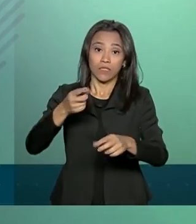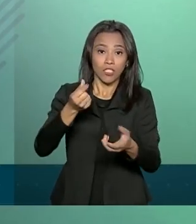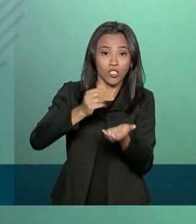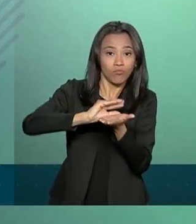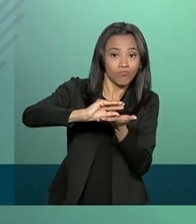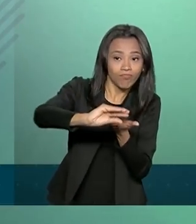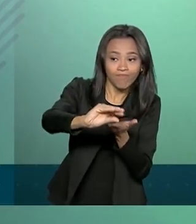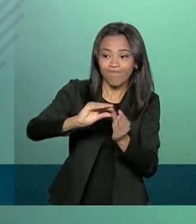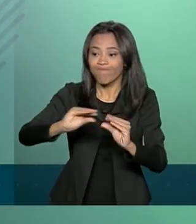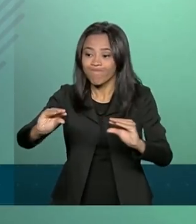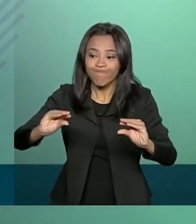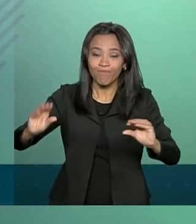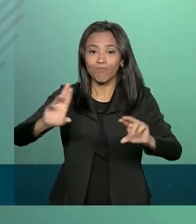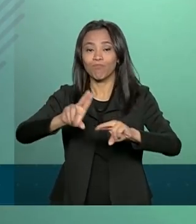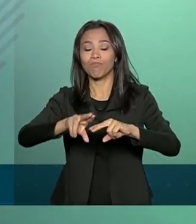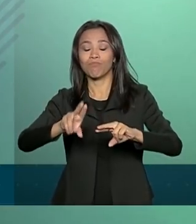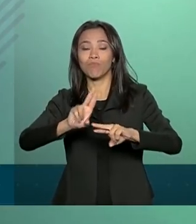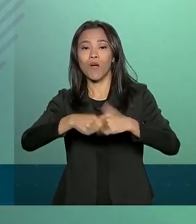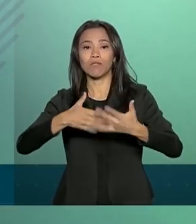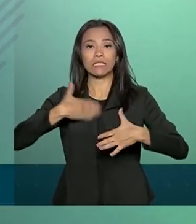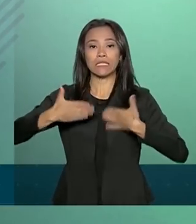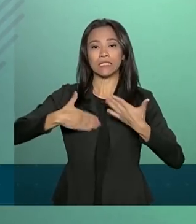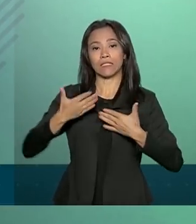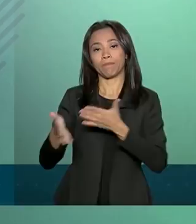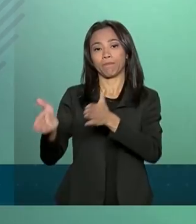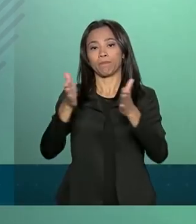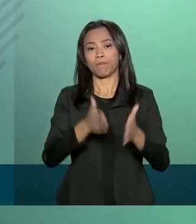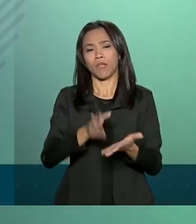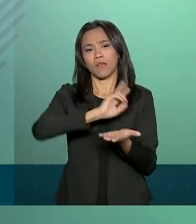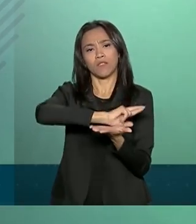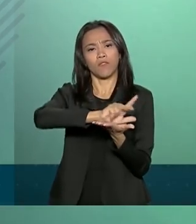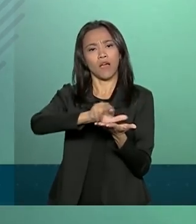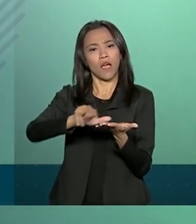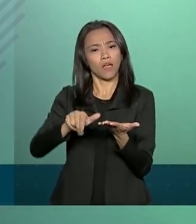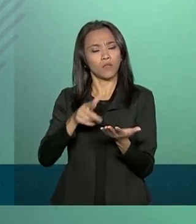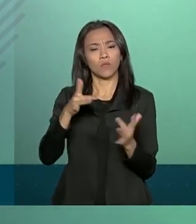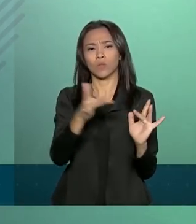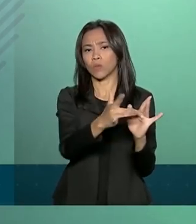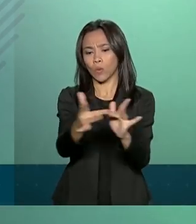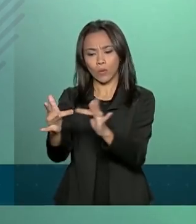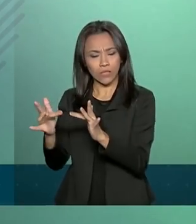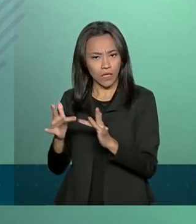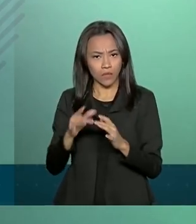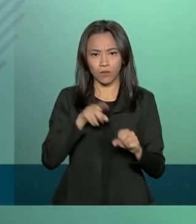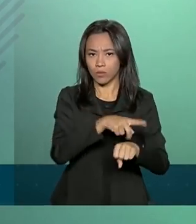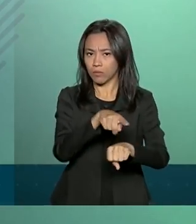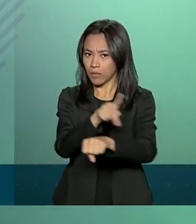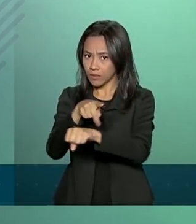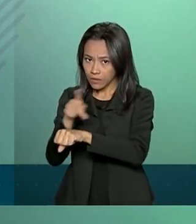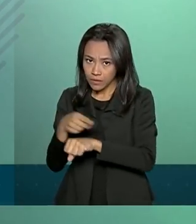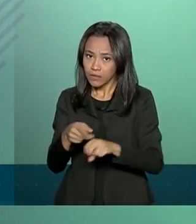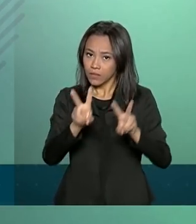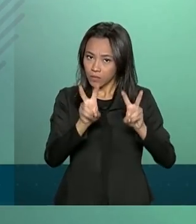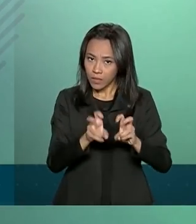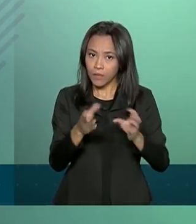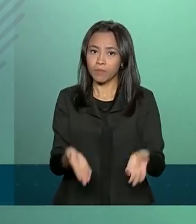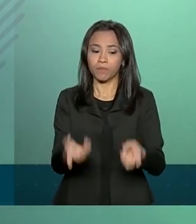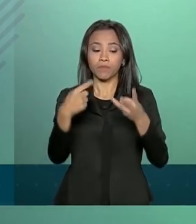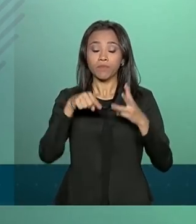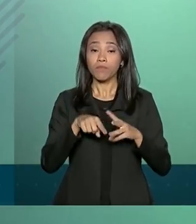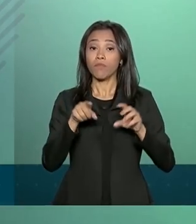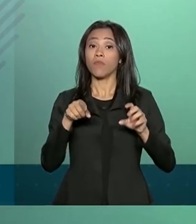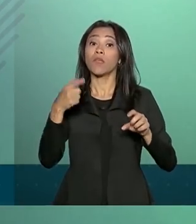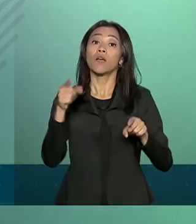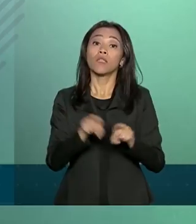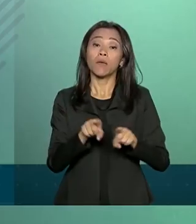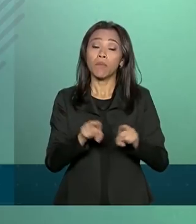unilateralismo multilateralismo barra protecionismo a reforma da oms